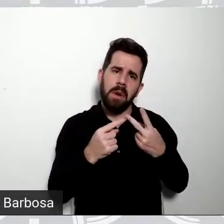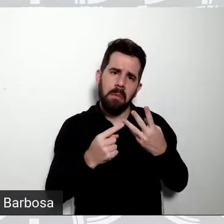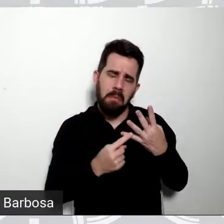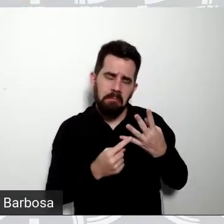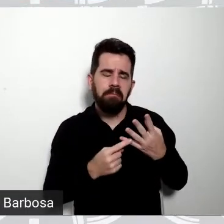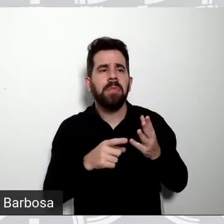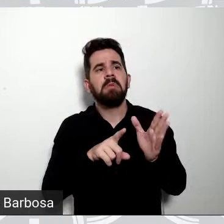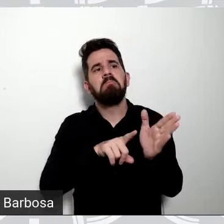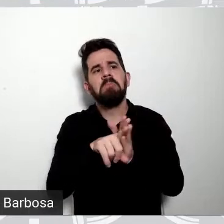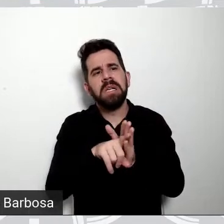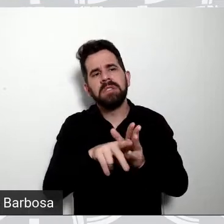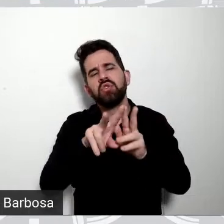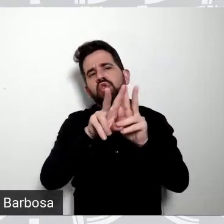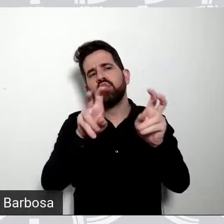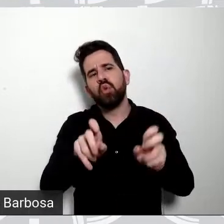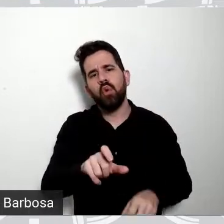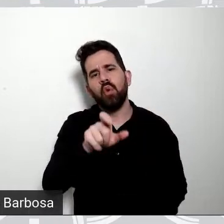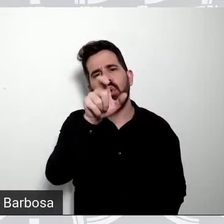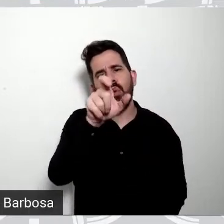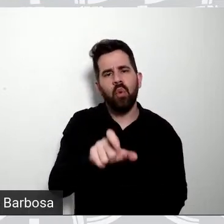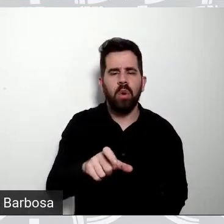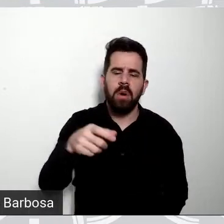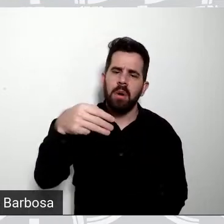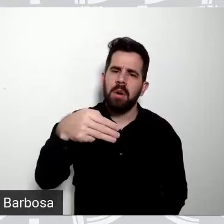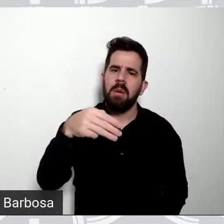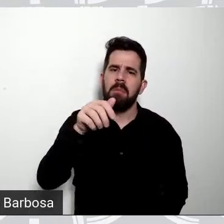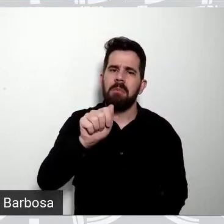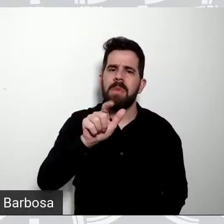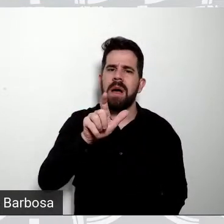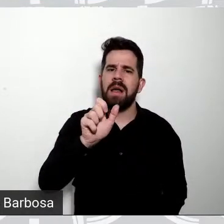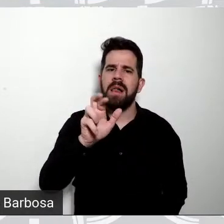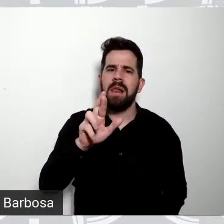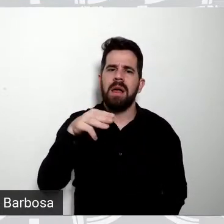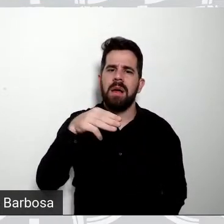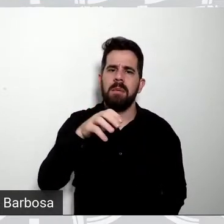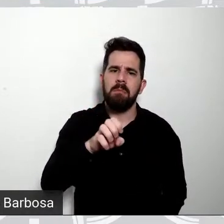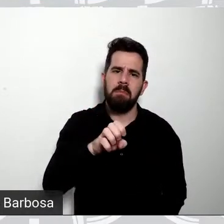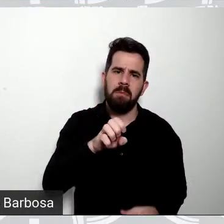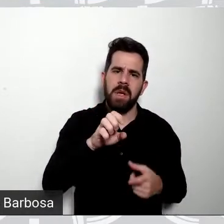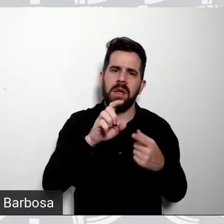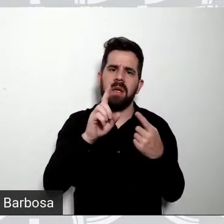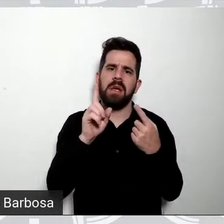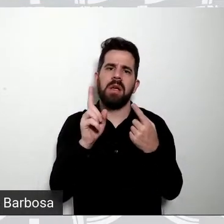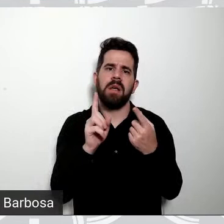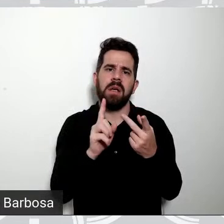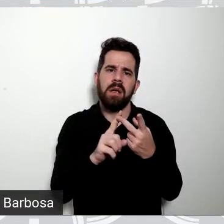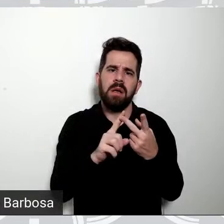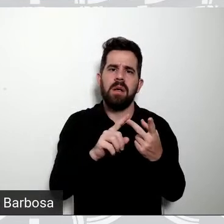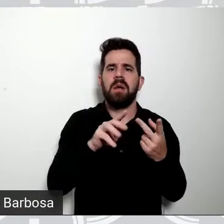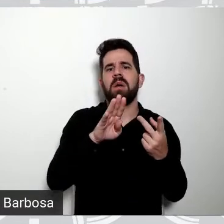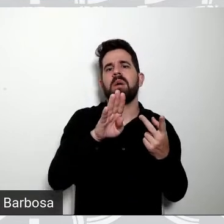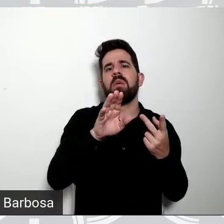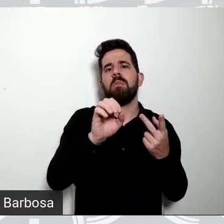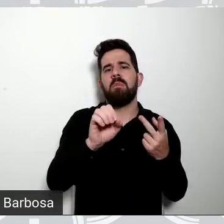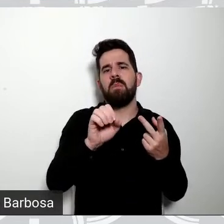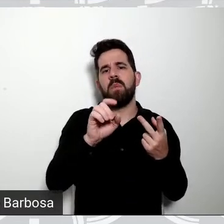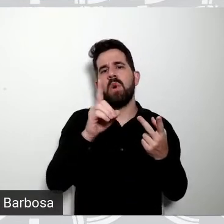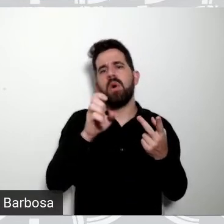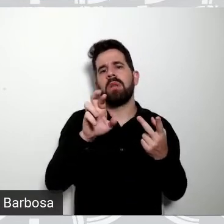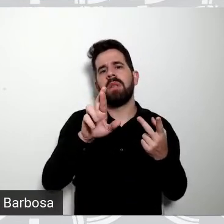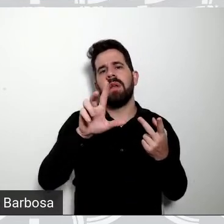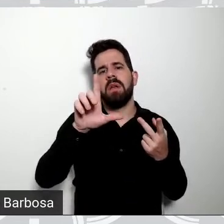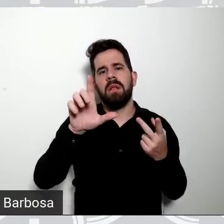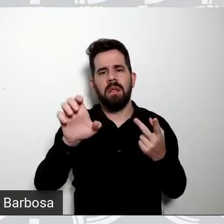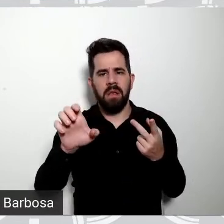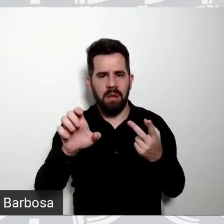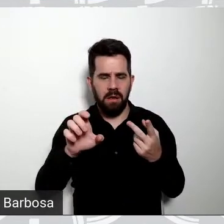escritores como Mallarmé, como Baudelaire, que é a pesquisa do Gil participou de quase todas as edições, o Álvaro Valente também,